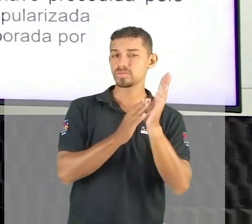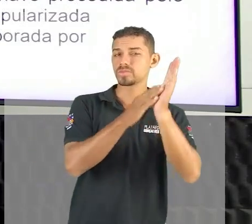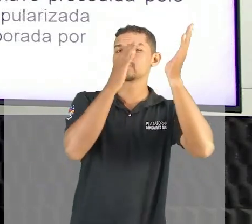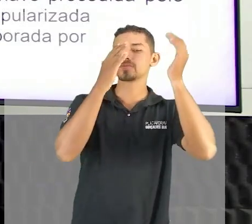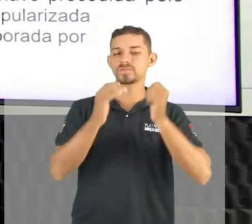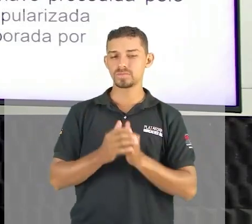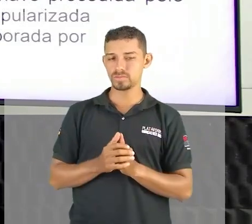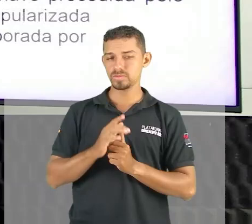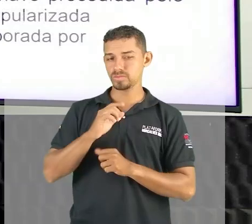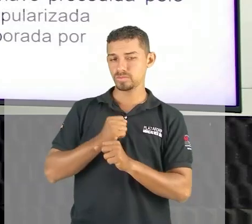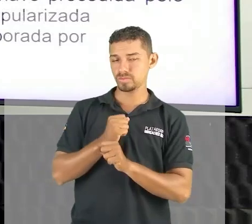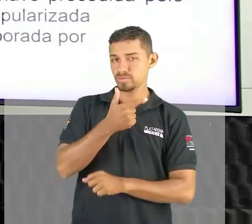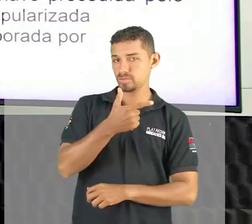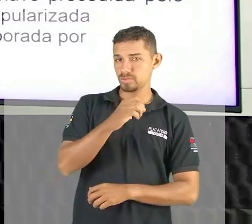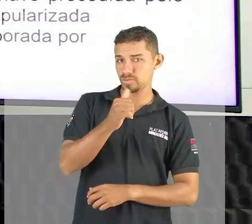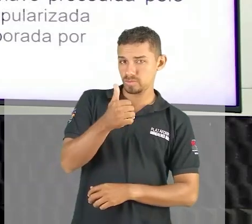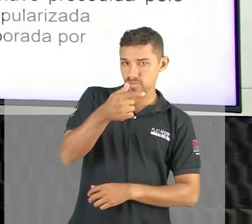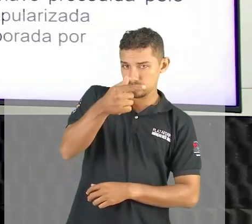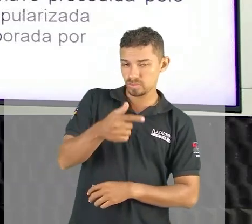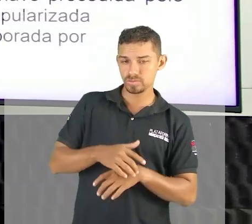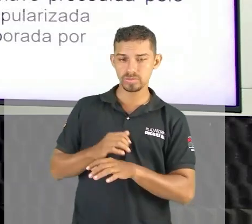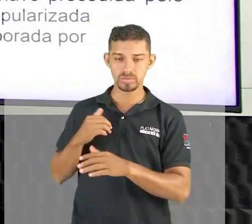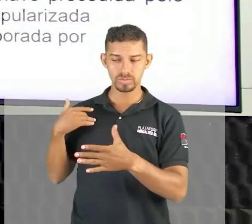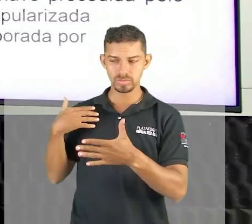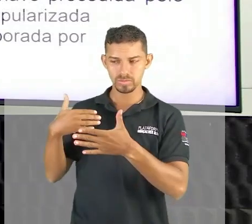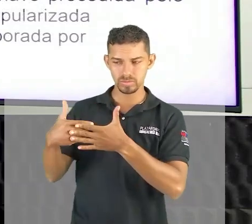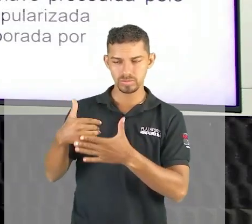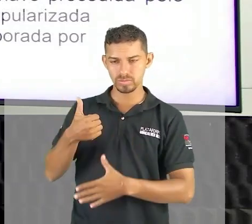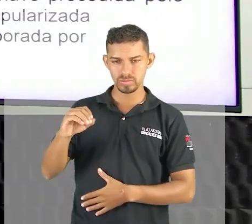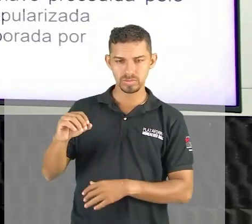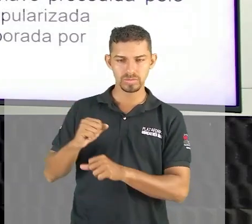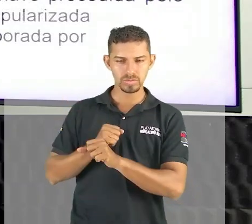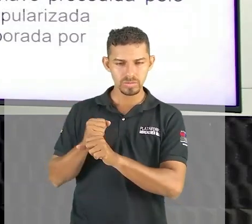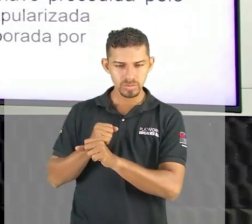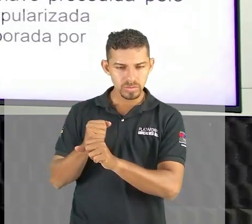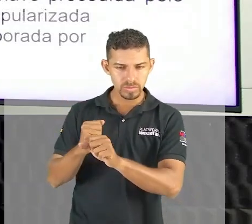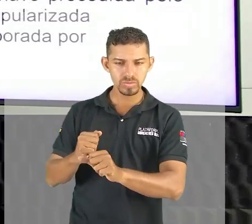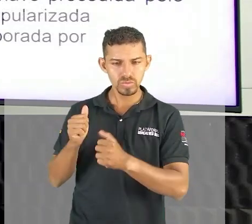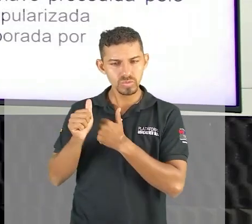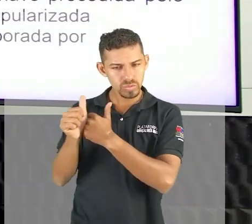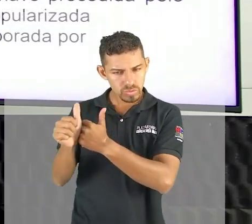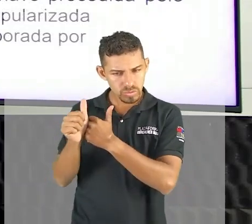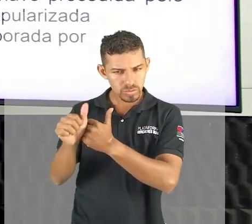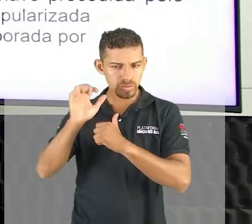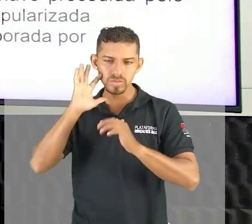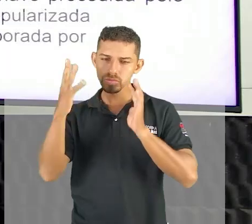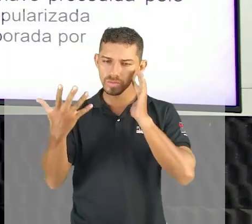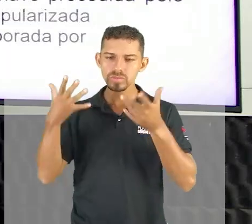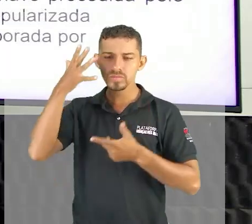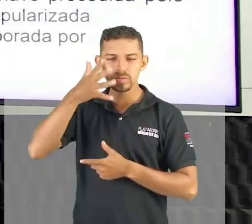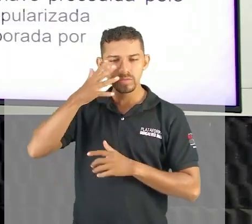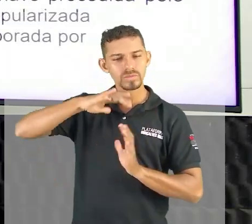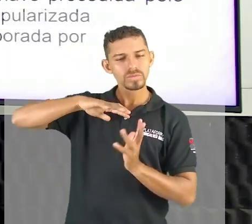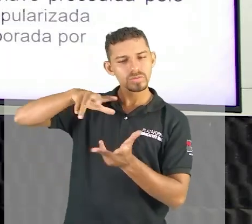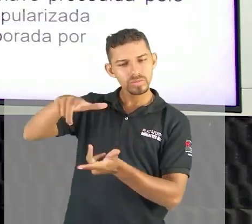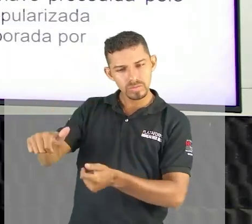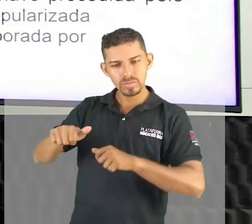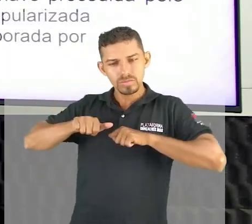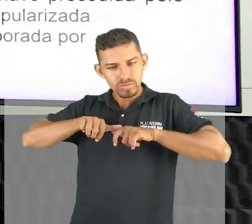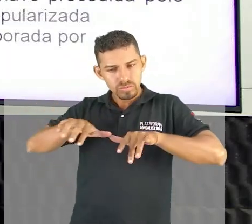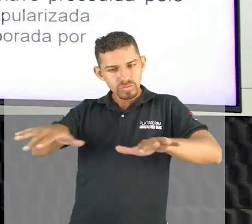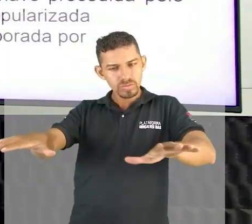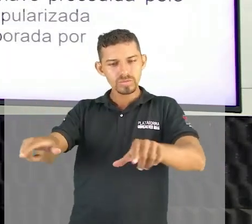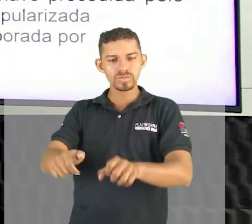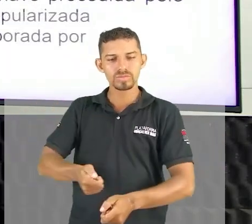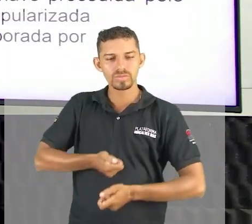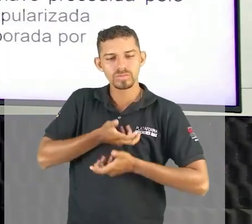seus primeiros 10 anos de uso no acompanhamento dos grandes eventos mundiais com o efeito de mobilização e expressão